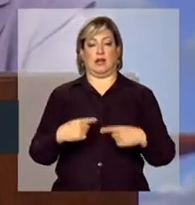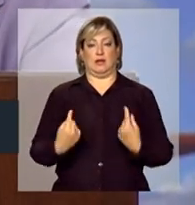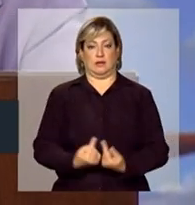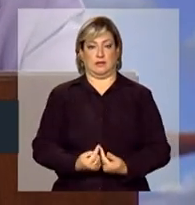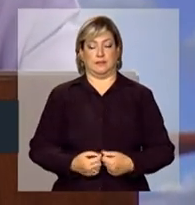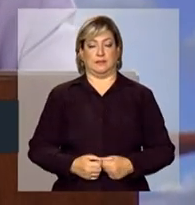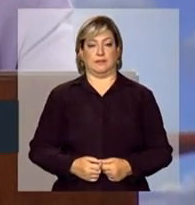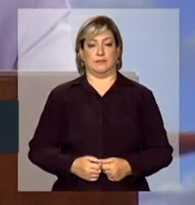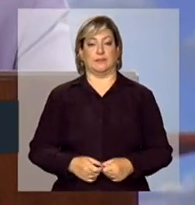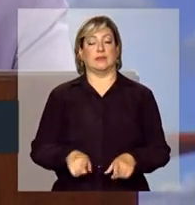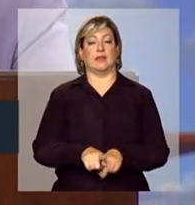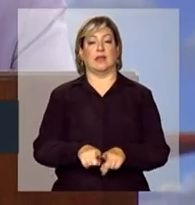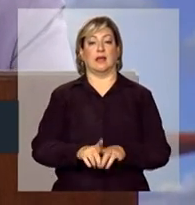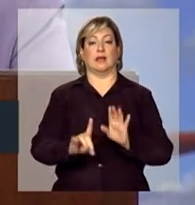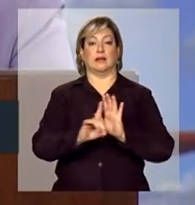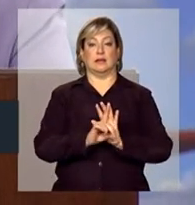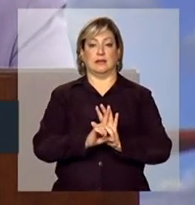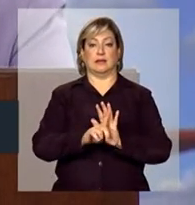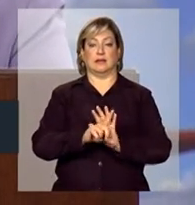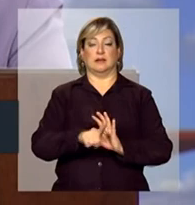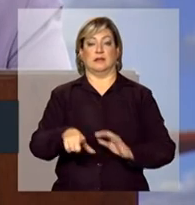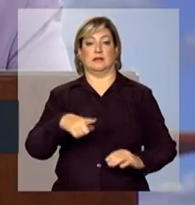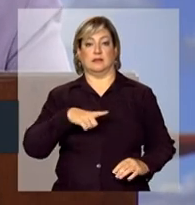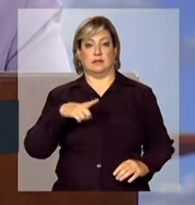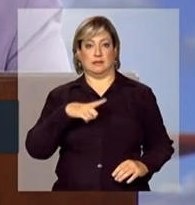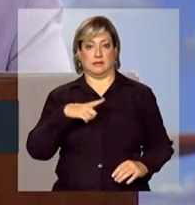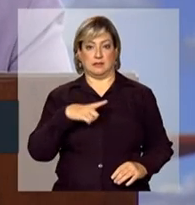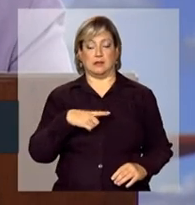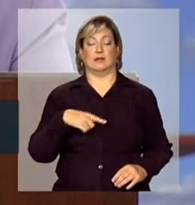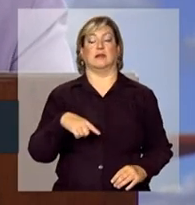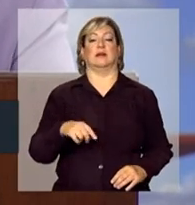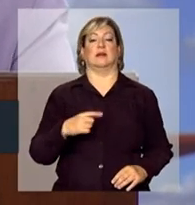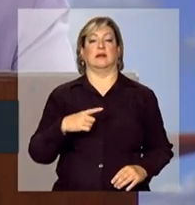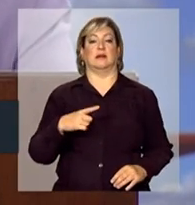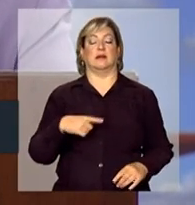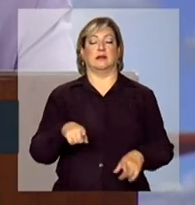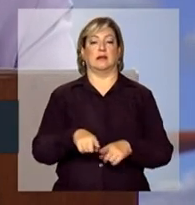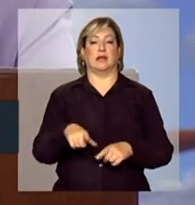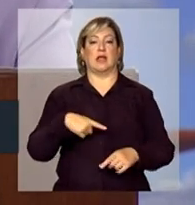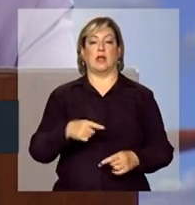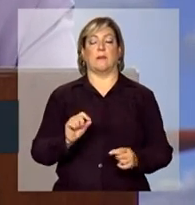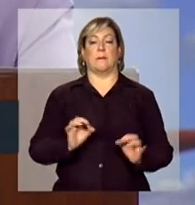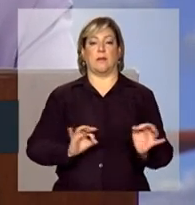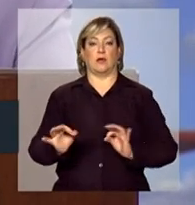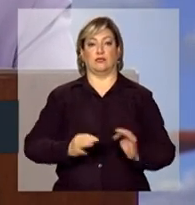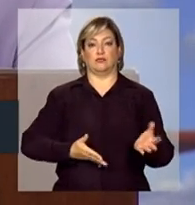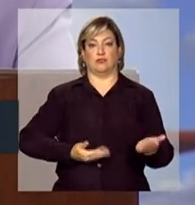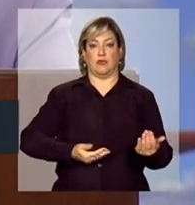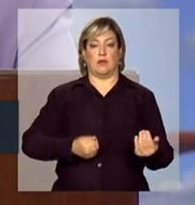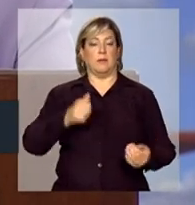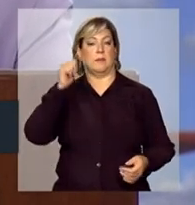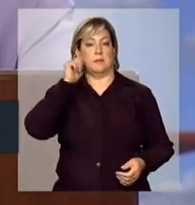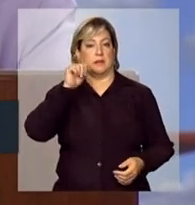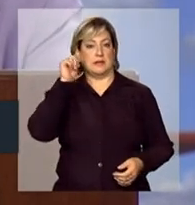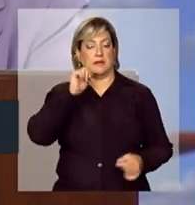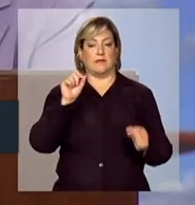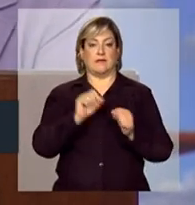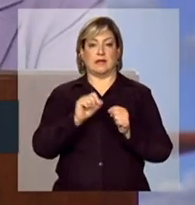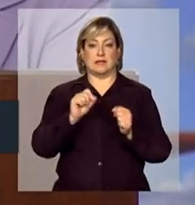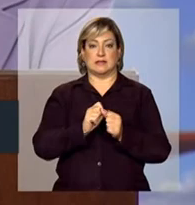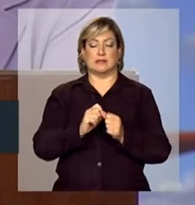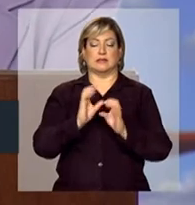ato além do Decreto do pnpm temos do projeto jovens e meninas fazendo ciência